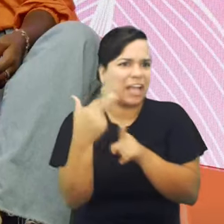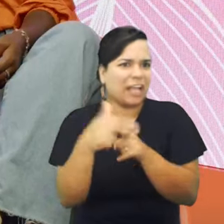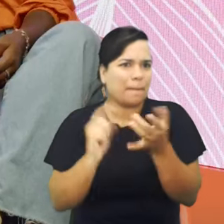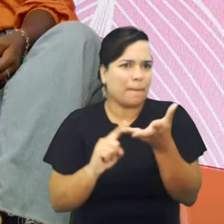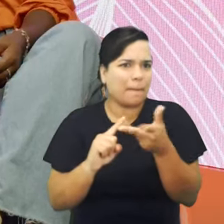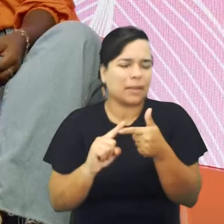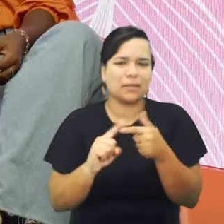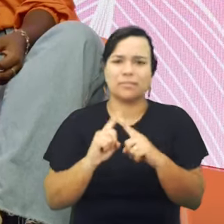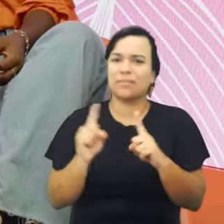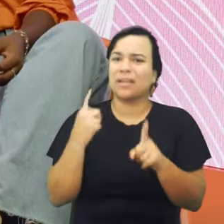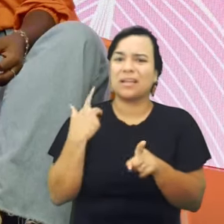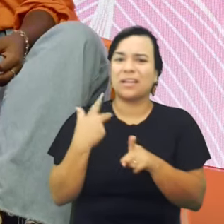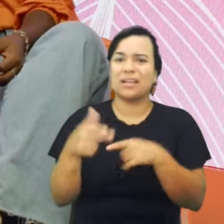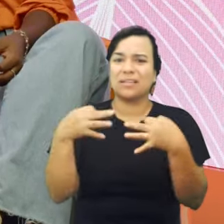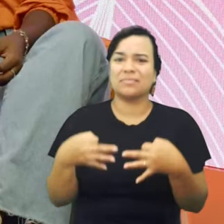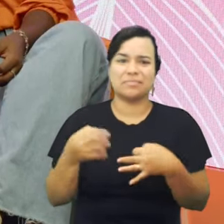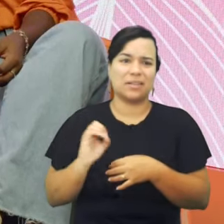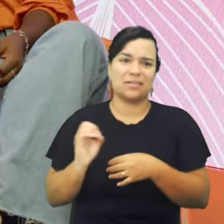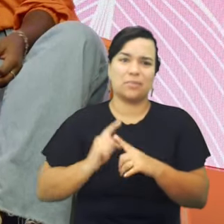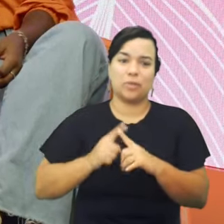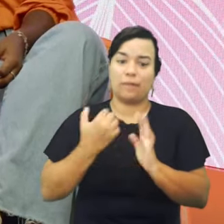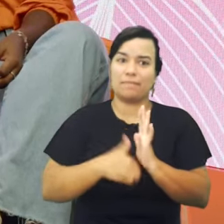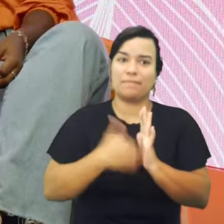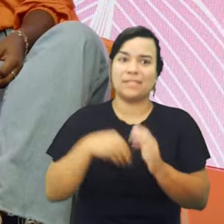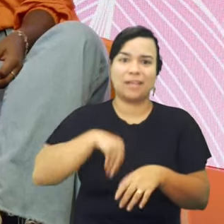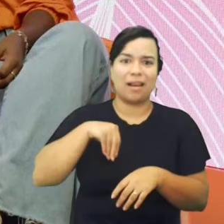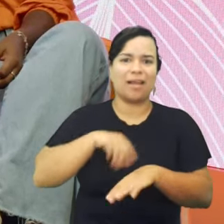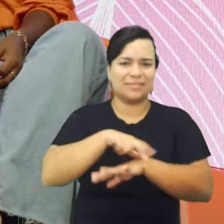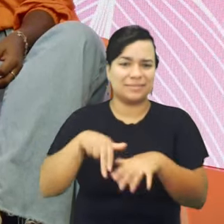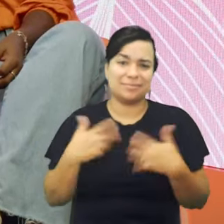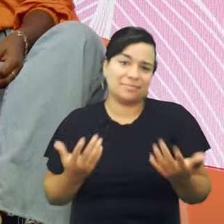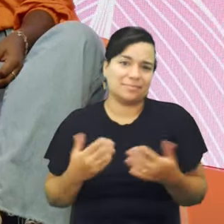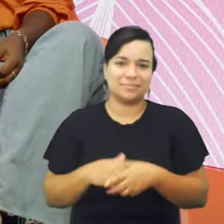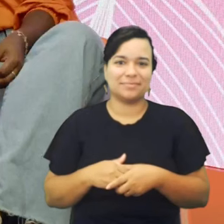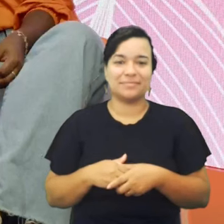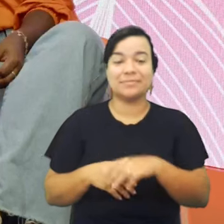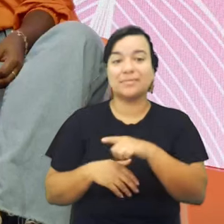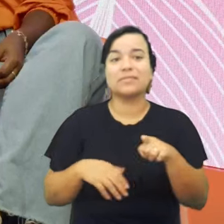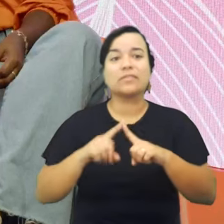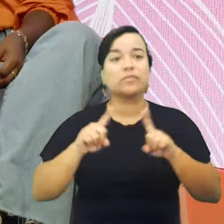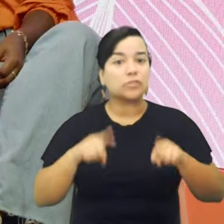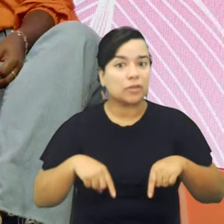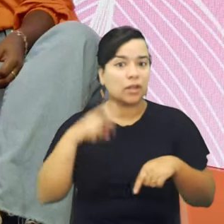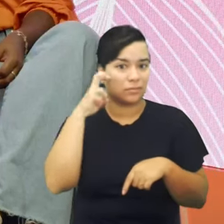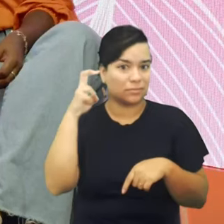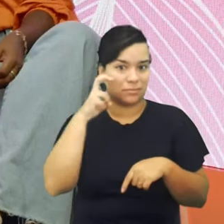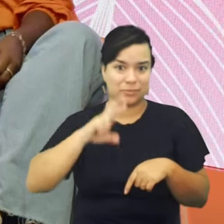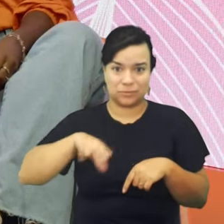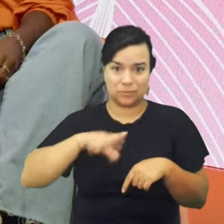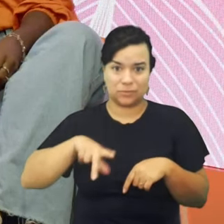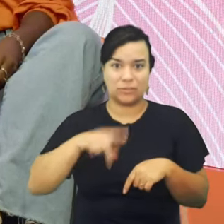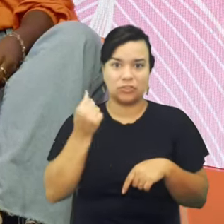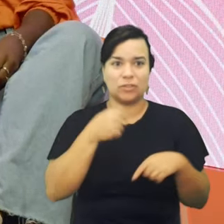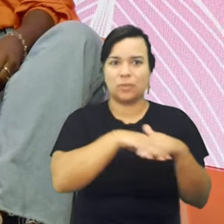nada, você tá trabalhando, você vai ganhar Exato. Menos salário pra... Porque ela entende que os funcionários não são pessoas inteligentes o suficiente para guardar